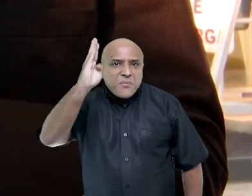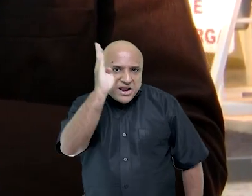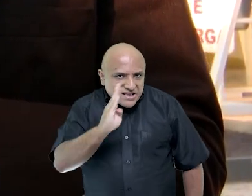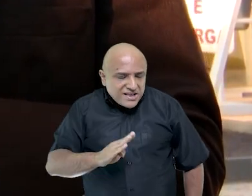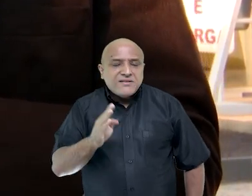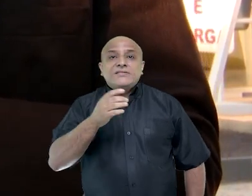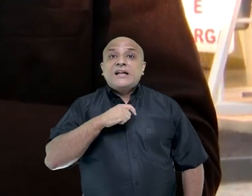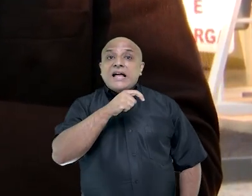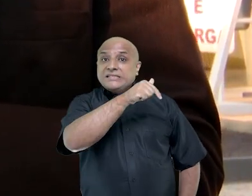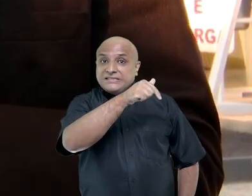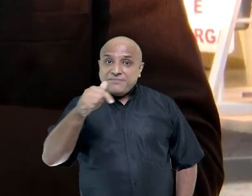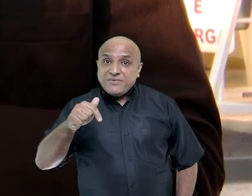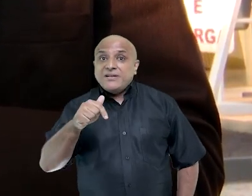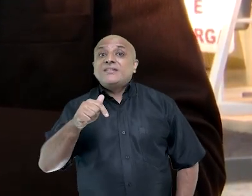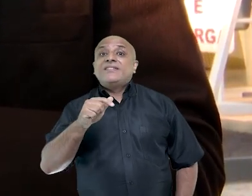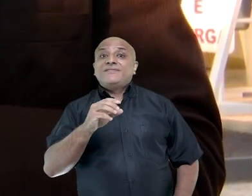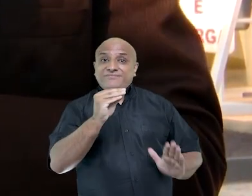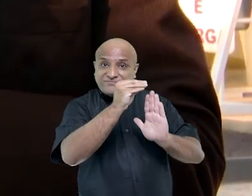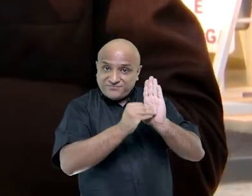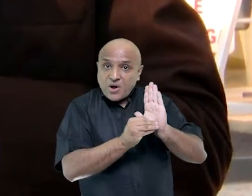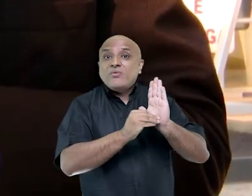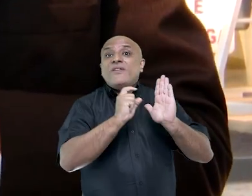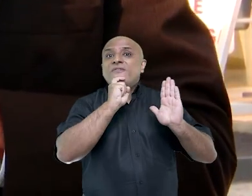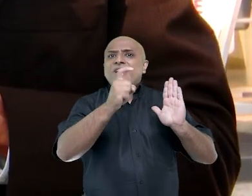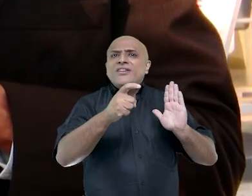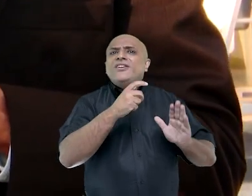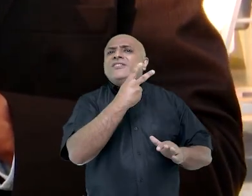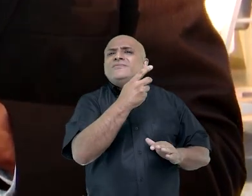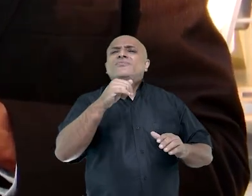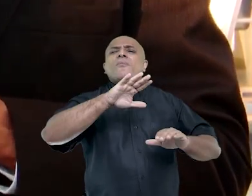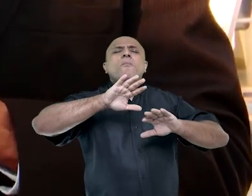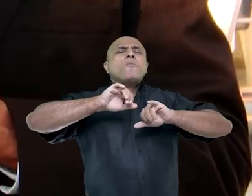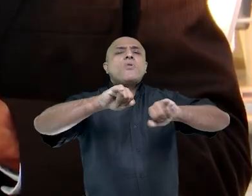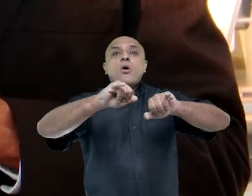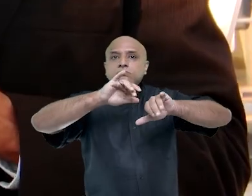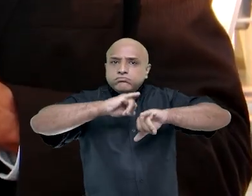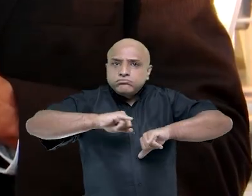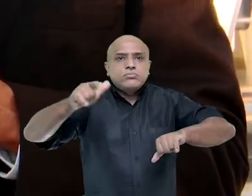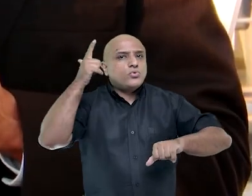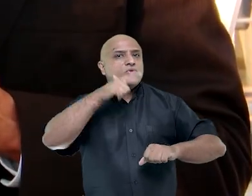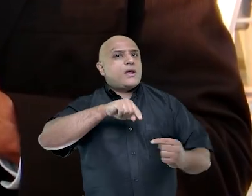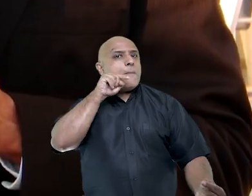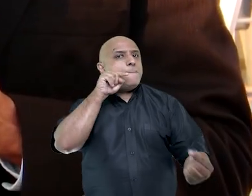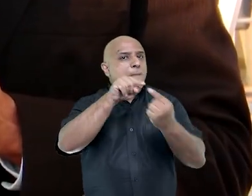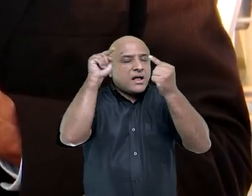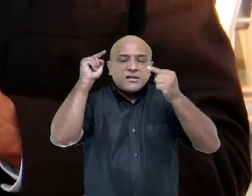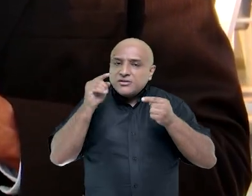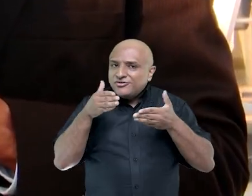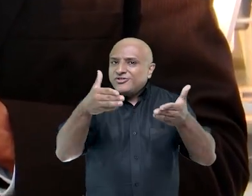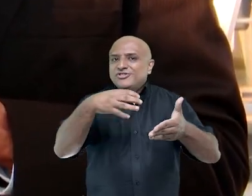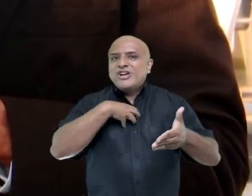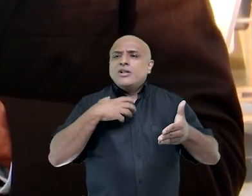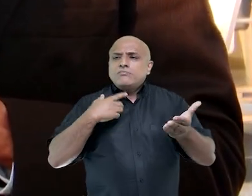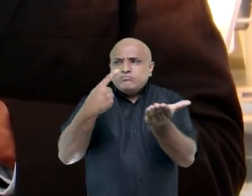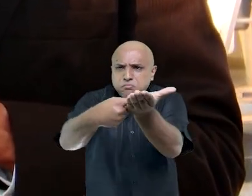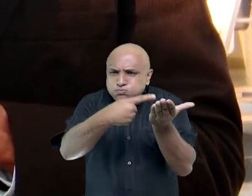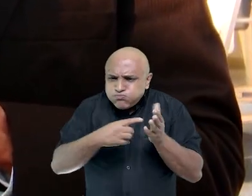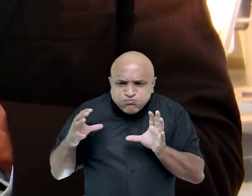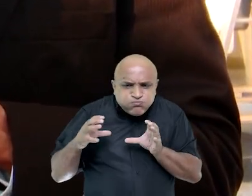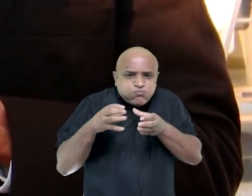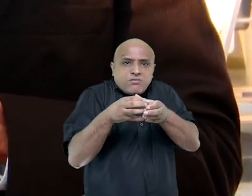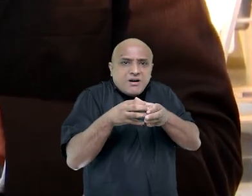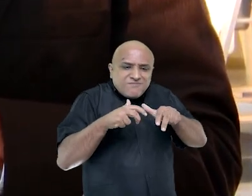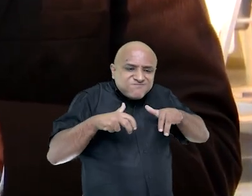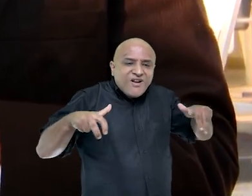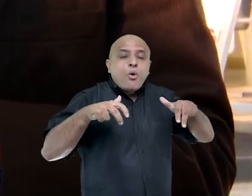da Pauta Verde, 22 tribunais realizaram algum ato para alcançar essa meta, seja em forma de mutirões, seja por meio